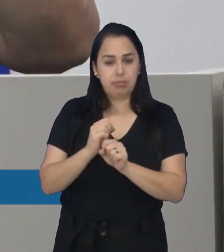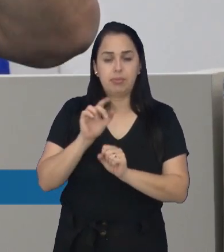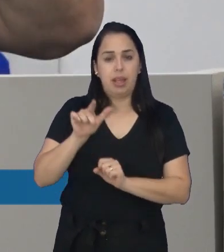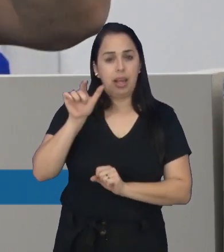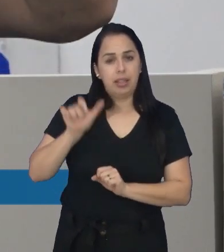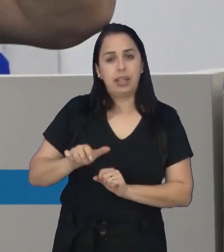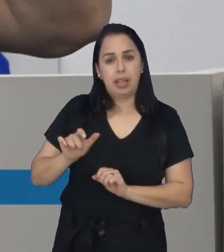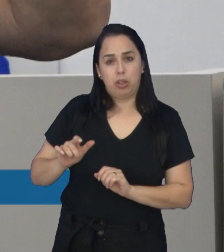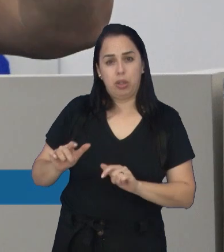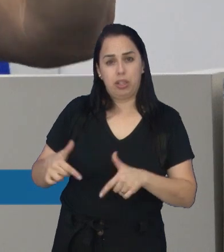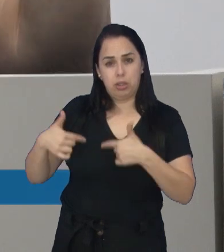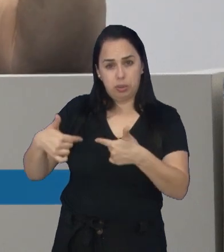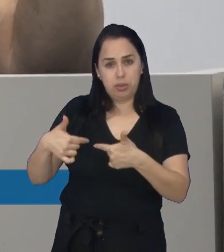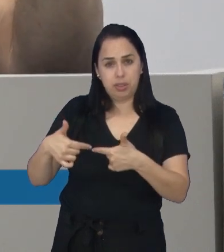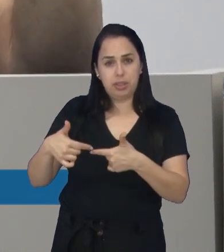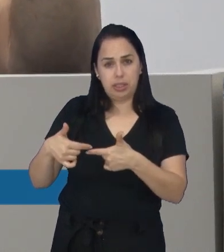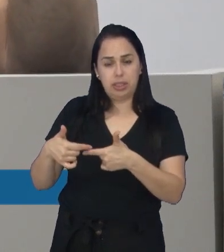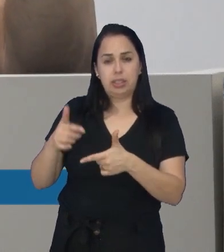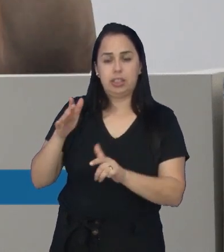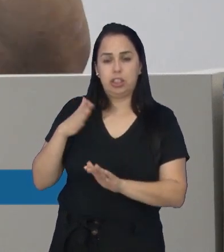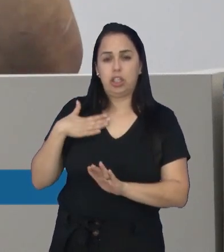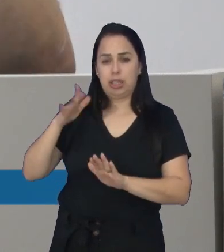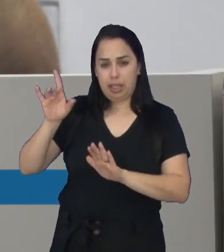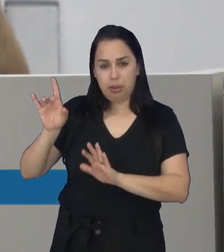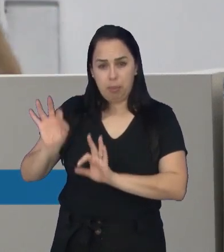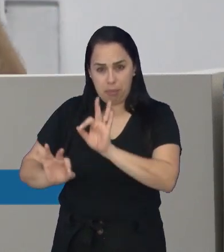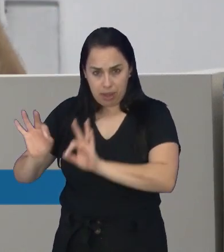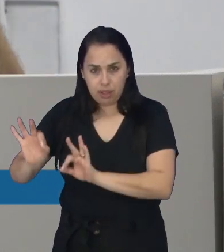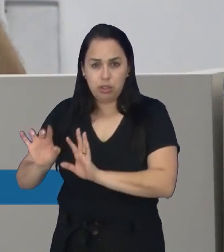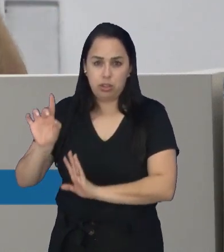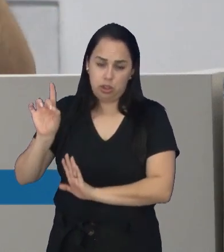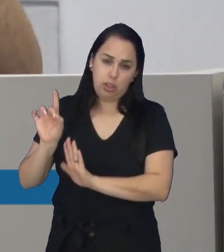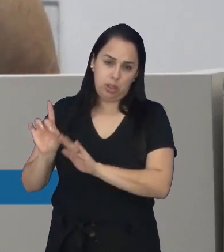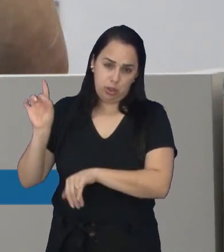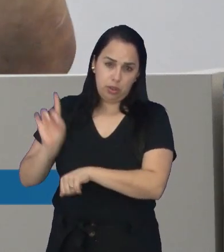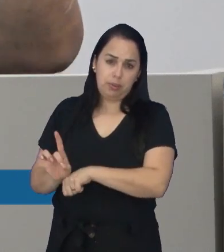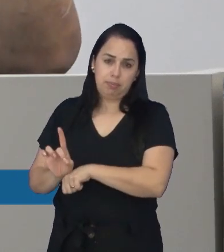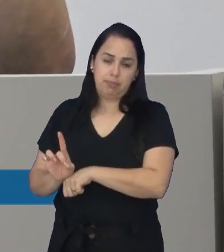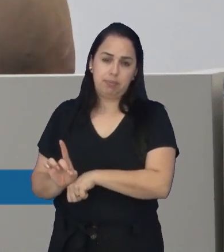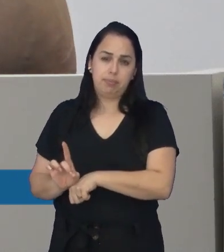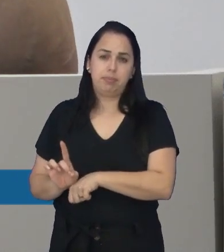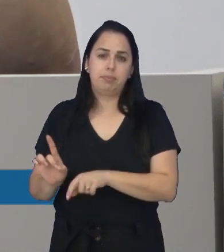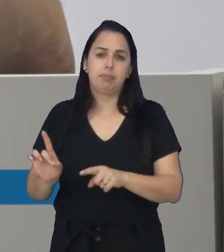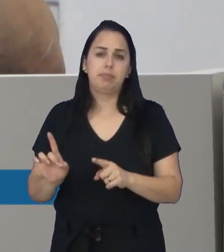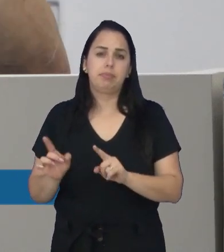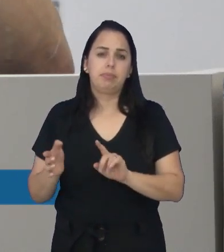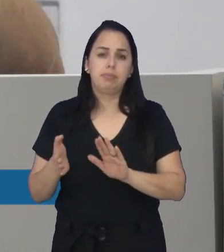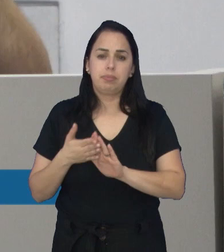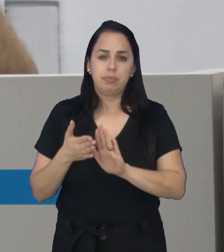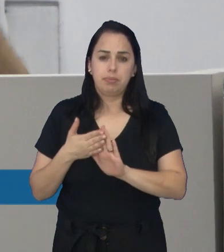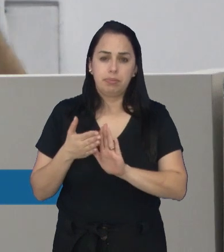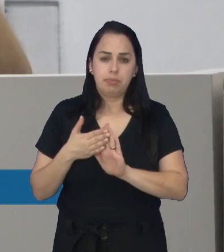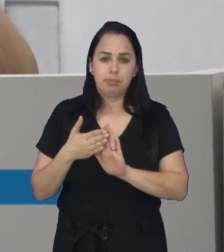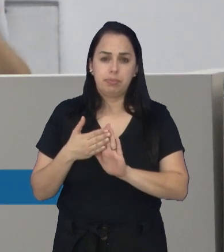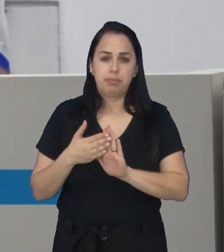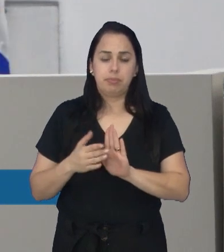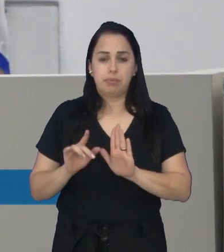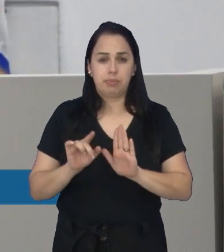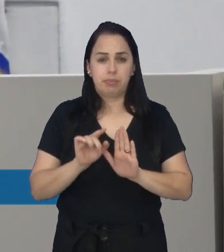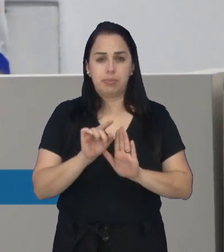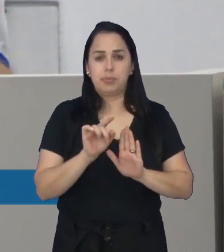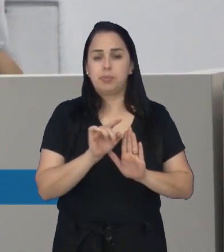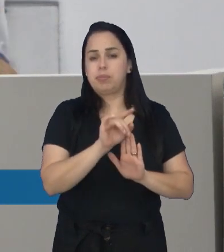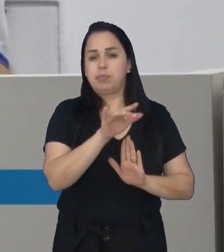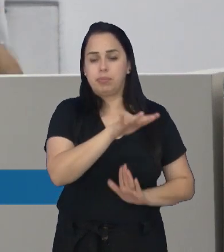a política que se foi estabelecida inclusive no plano diretor naquela ocasião a gente colocou a figura das leis as leis pode ser usada a qualquer momento